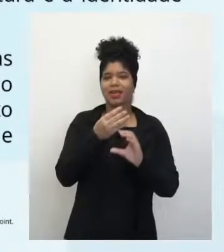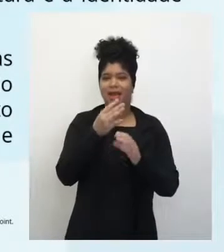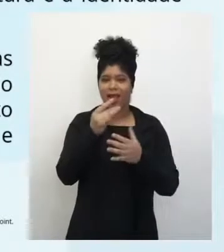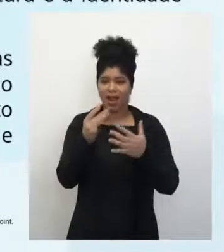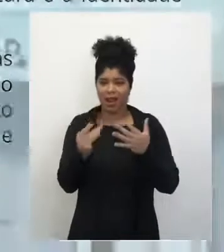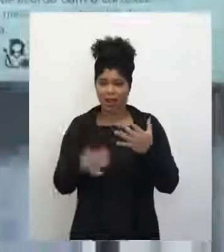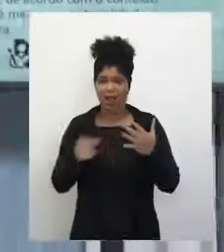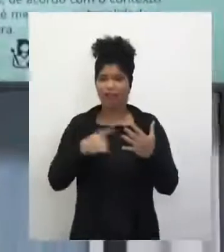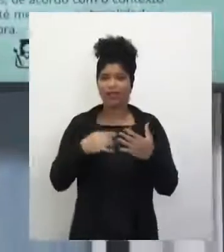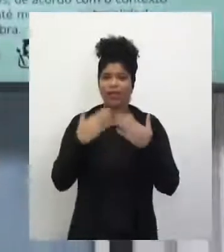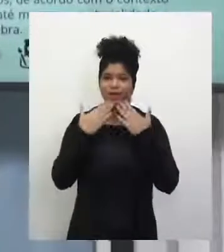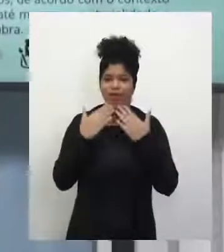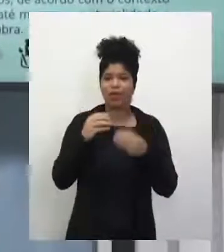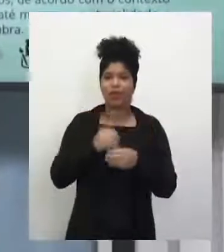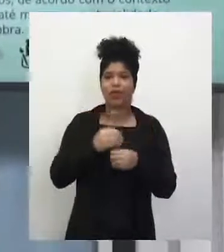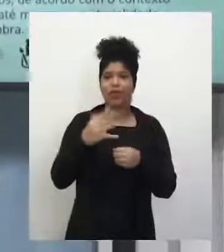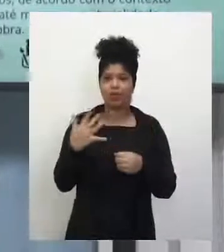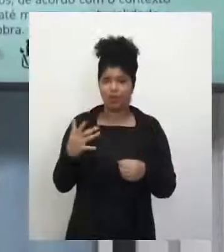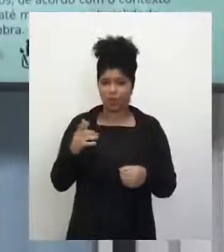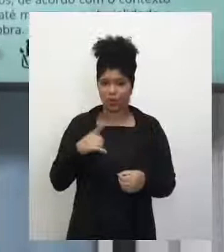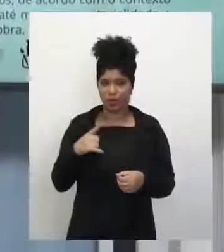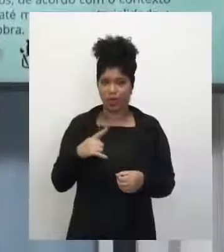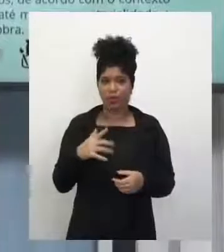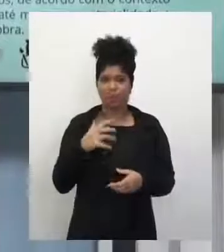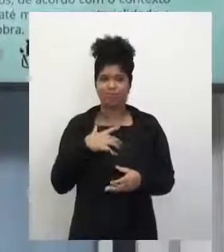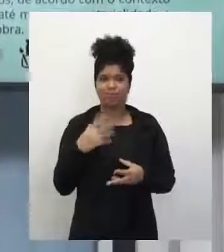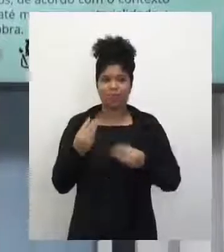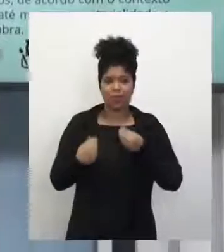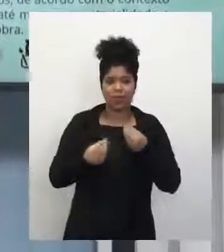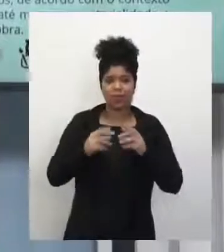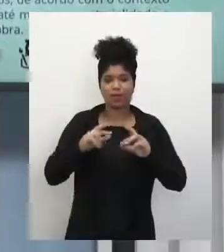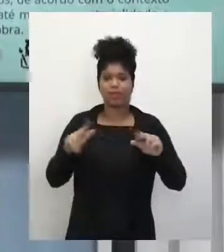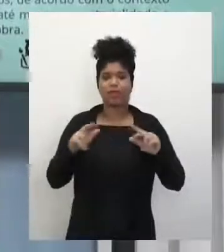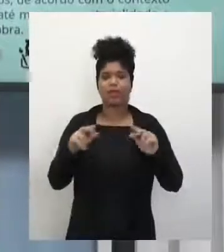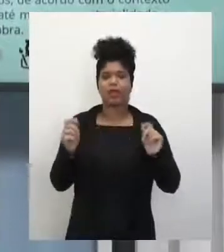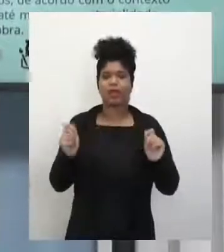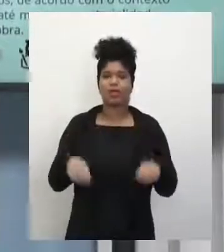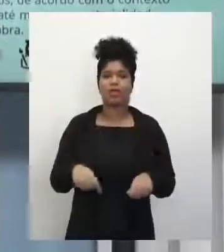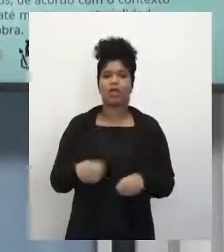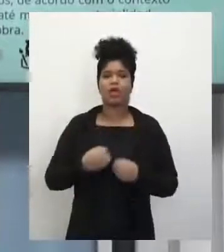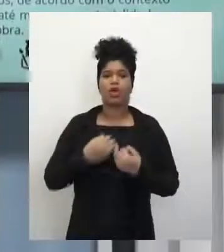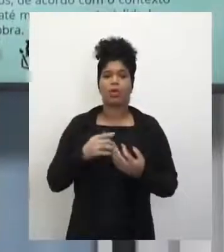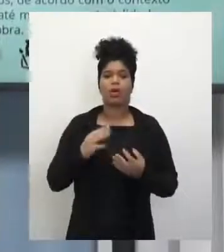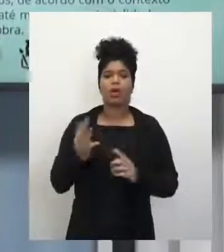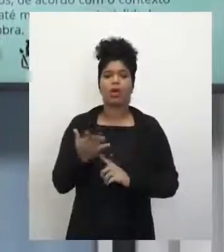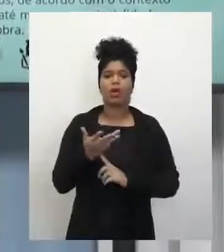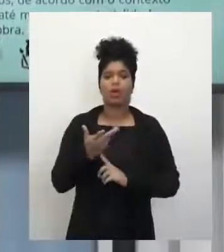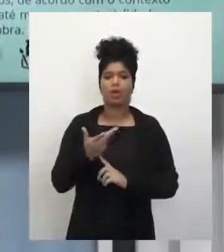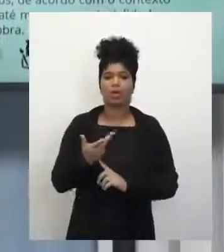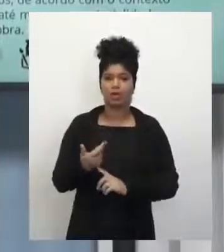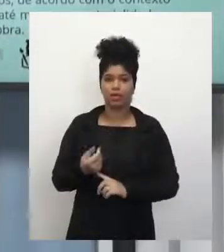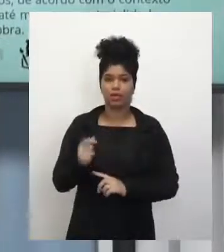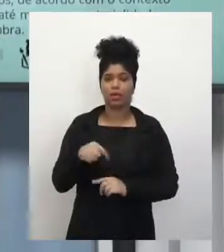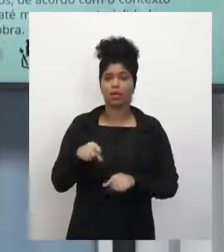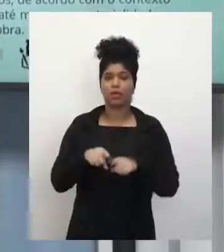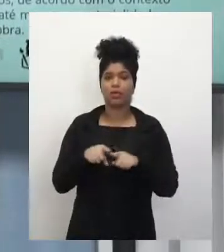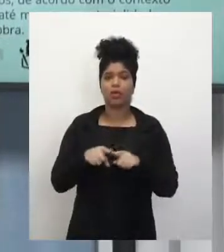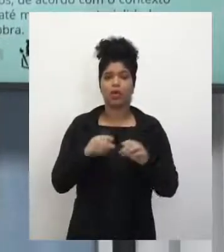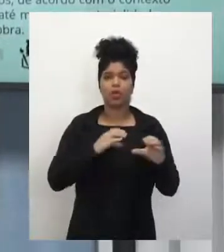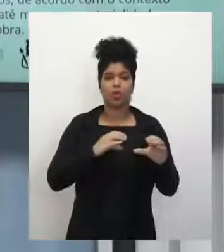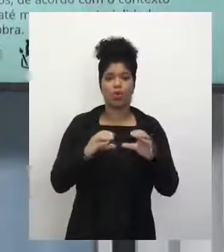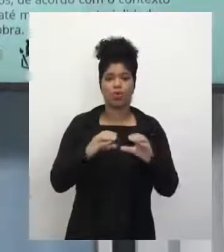suas formas, seus conteúdos, seus jeitos diferentes de se pensar e de se produzir arte e de se comunicar através dela,